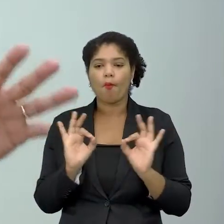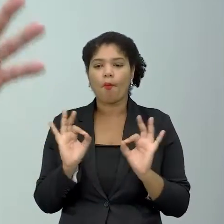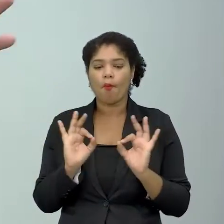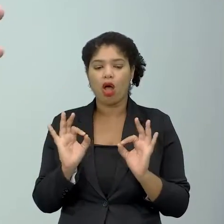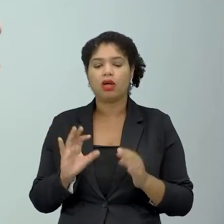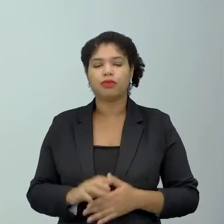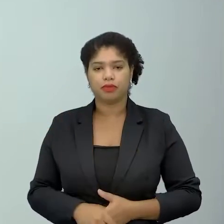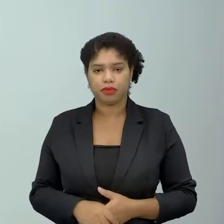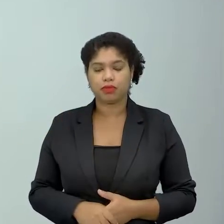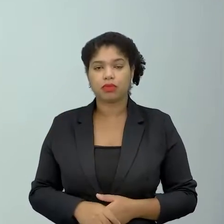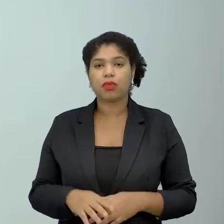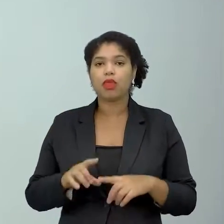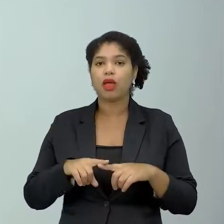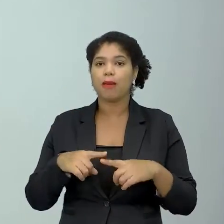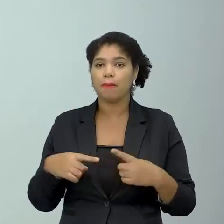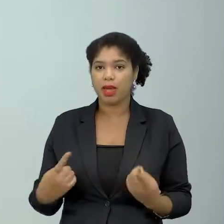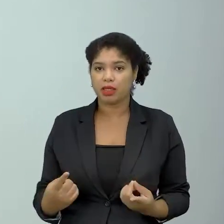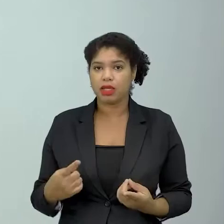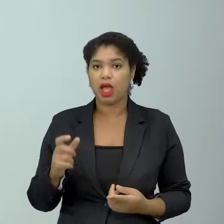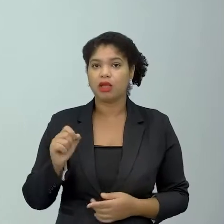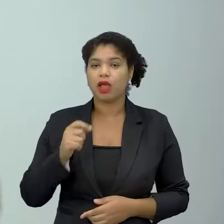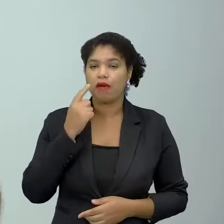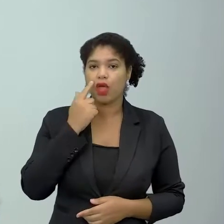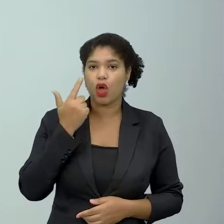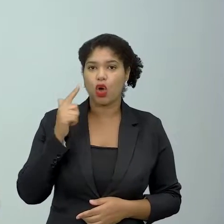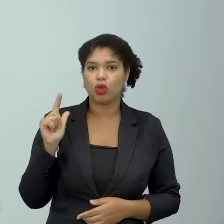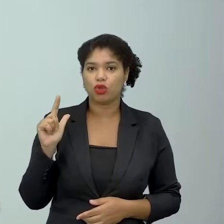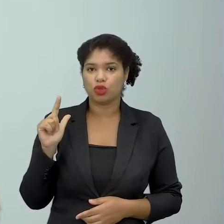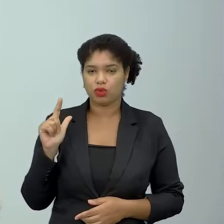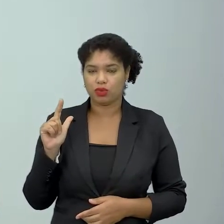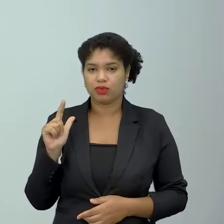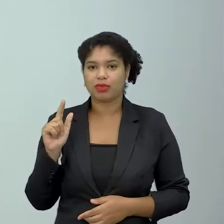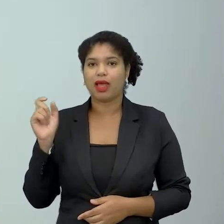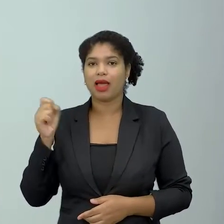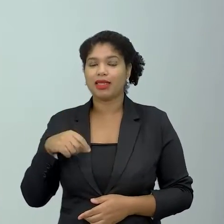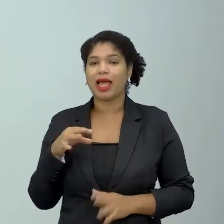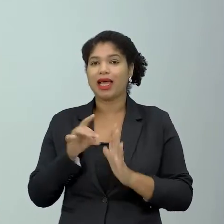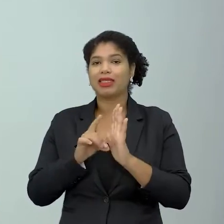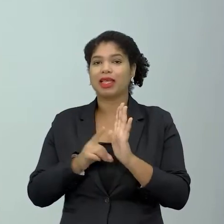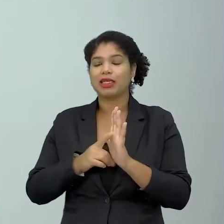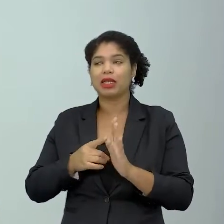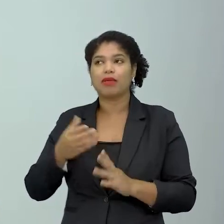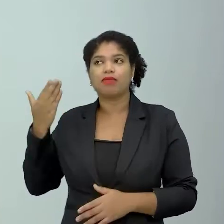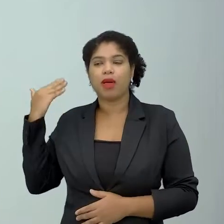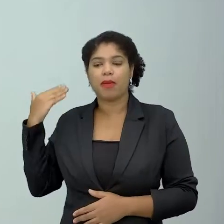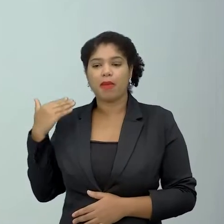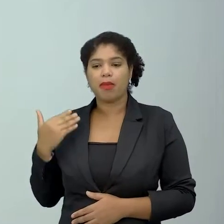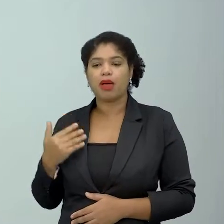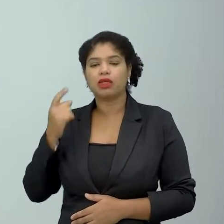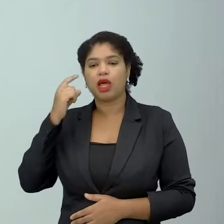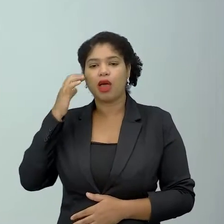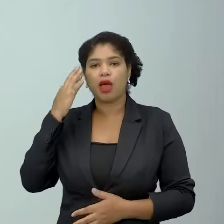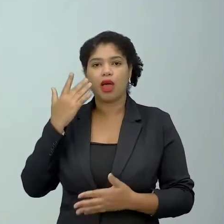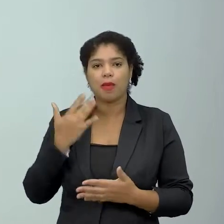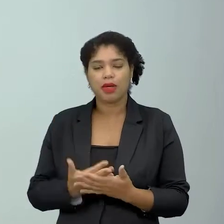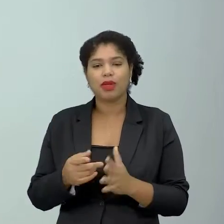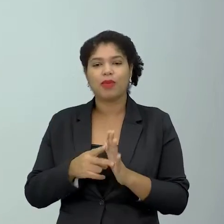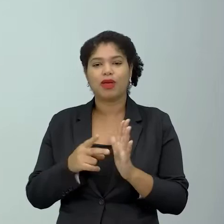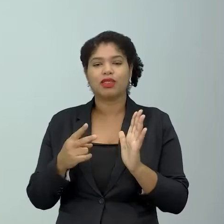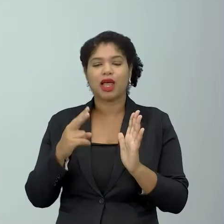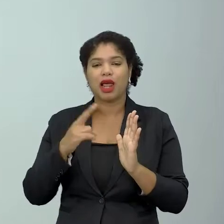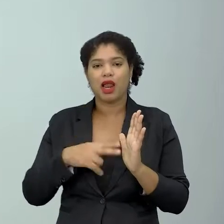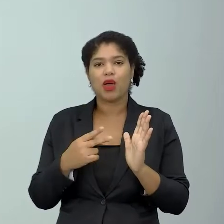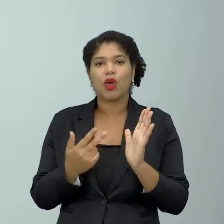nenhuma, mas ela o traiu. Décadas depois, na releitura do livro, as